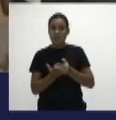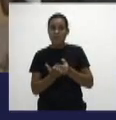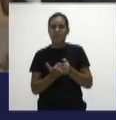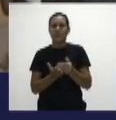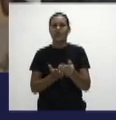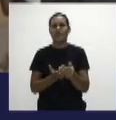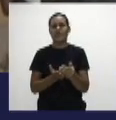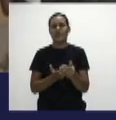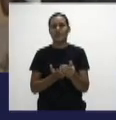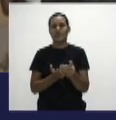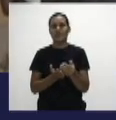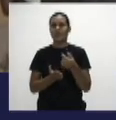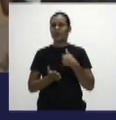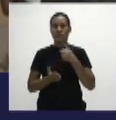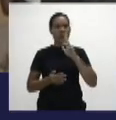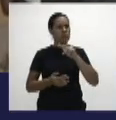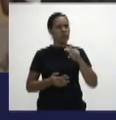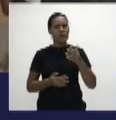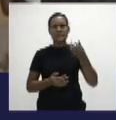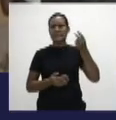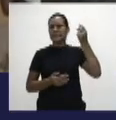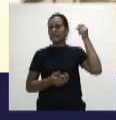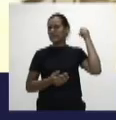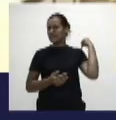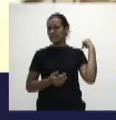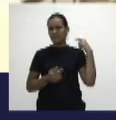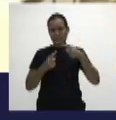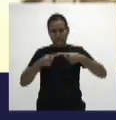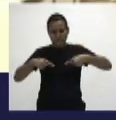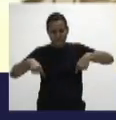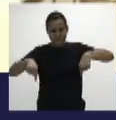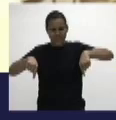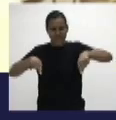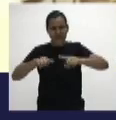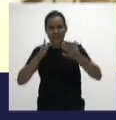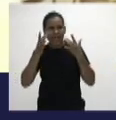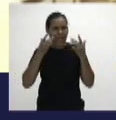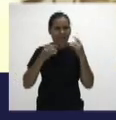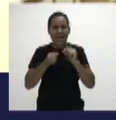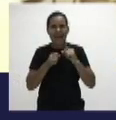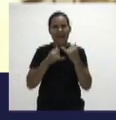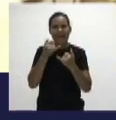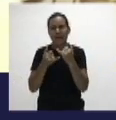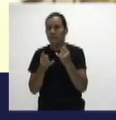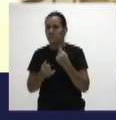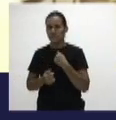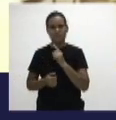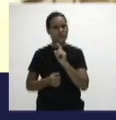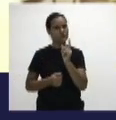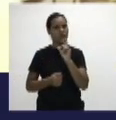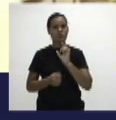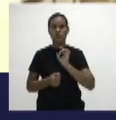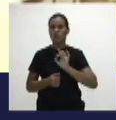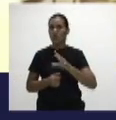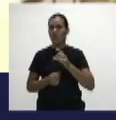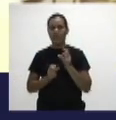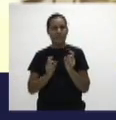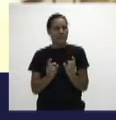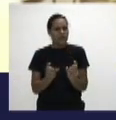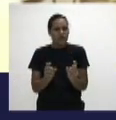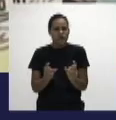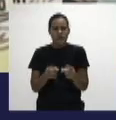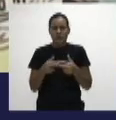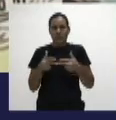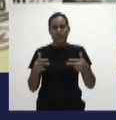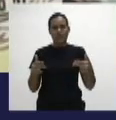E isso foi quando você a primeira vez que você foi pro picadeiro Não nunca foi picadeiro naquela época aquilo ali aquele ali eu só vendia pirulito não